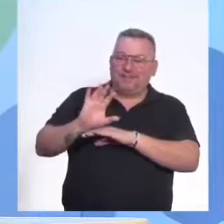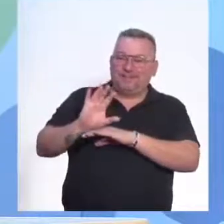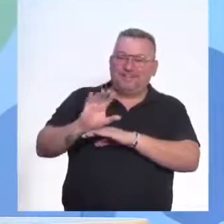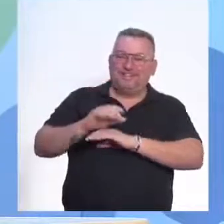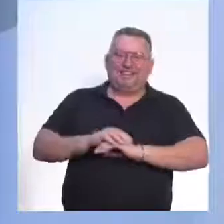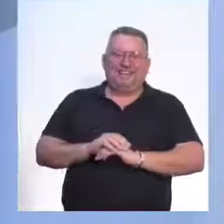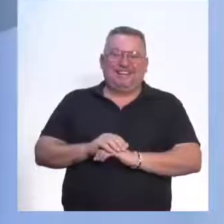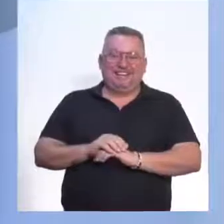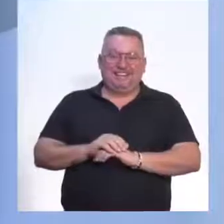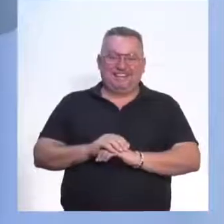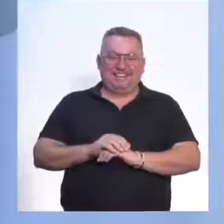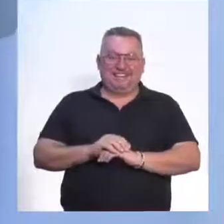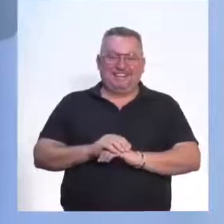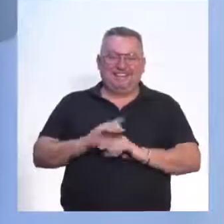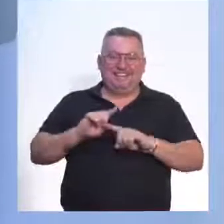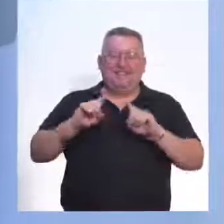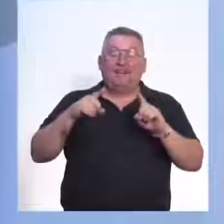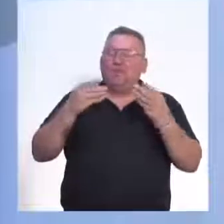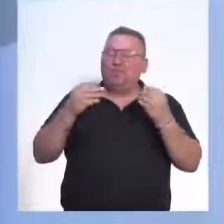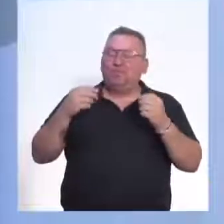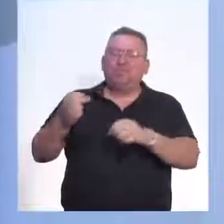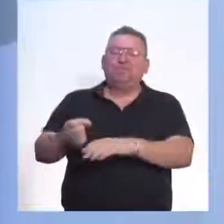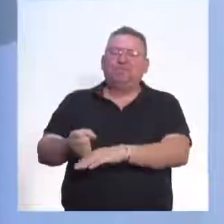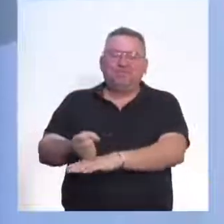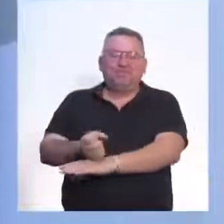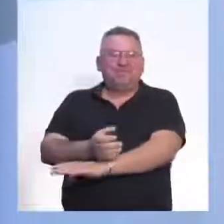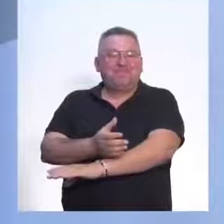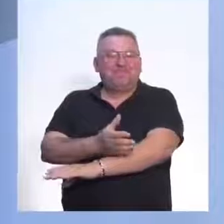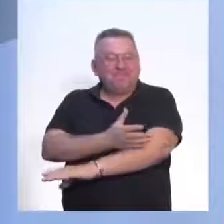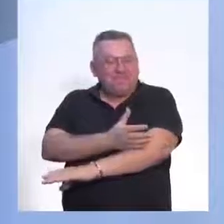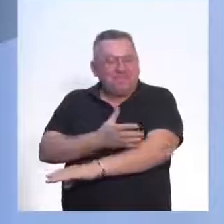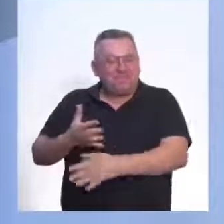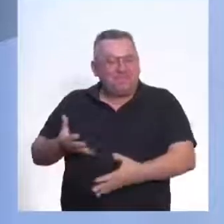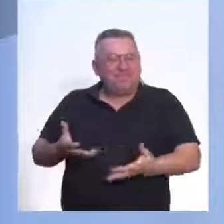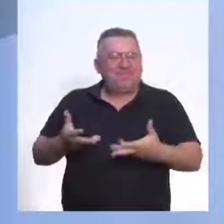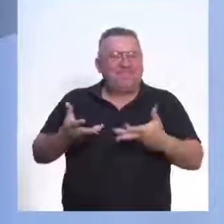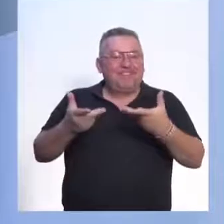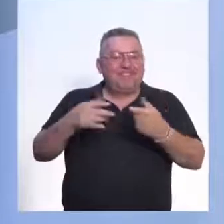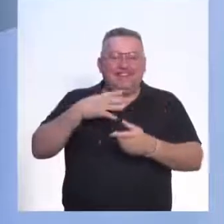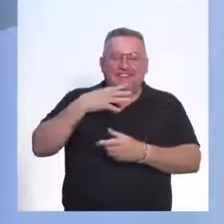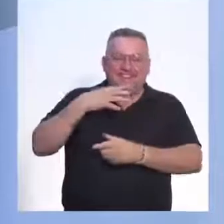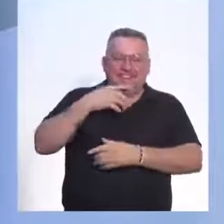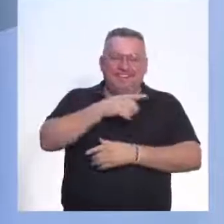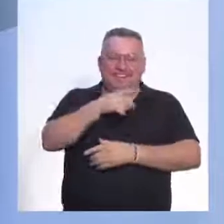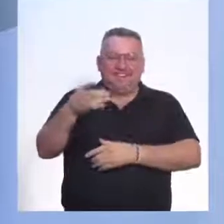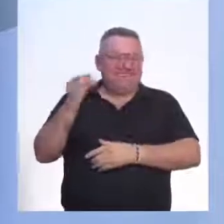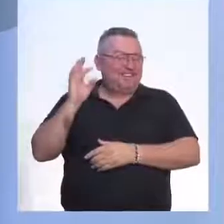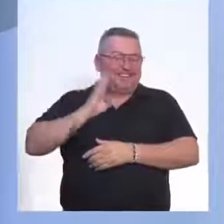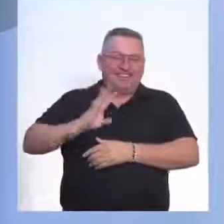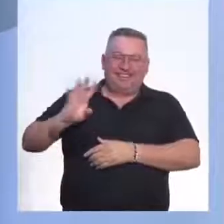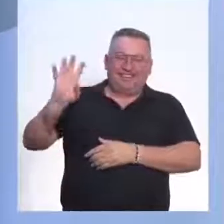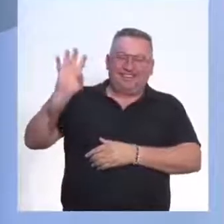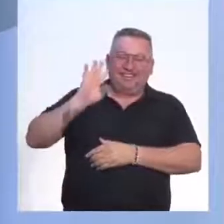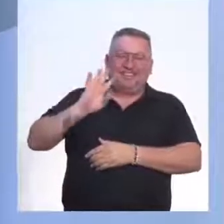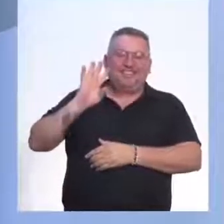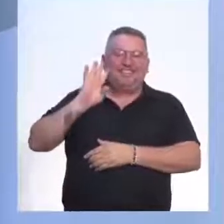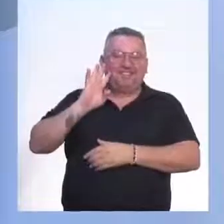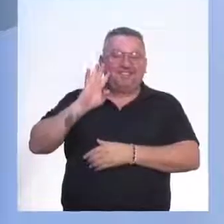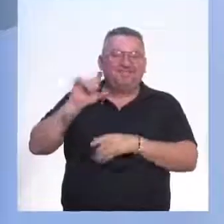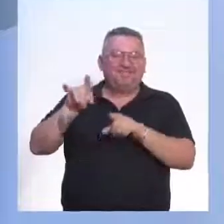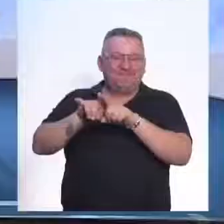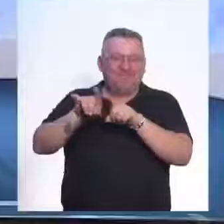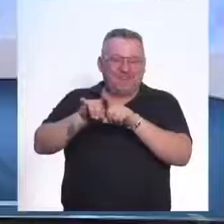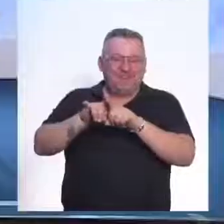também. Estou muito emocionada. Assim, vai ser incrível conhecer vocês. Vai ser bacana. Vai ser muito legal. Nossa, estou emocionado mesmo. Eu